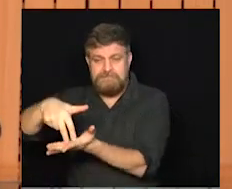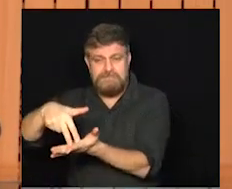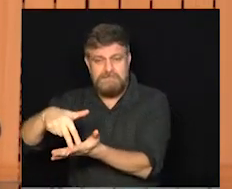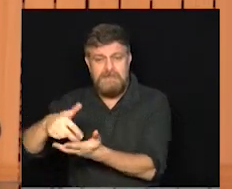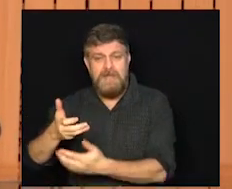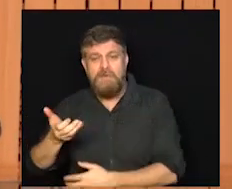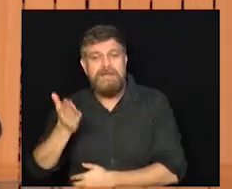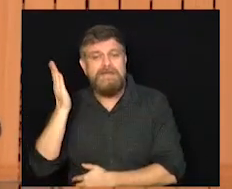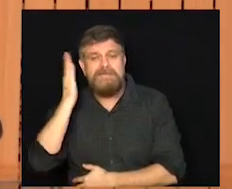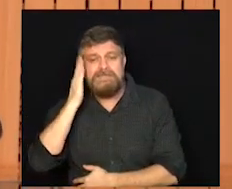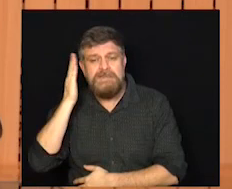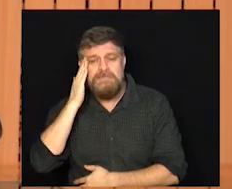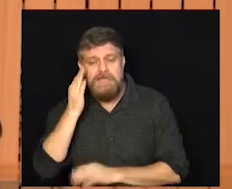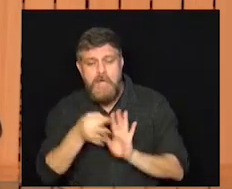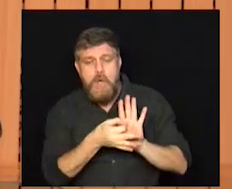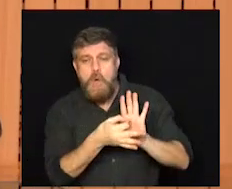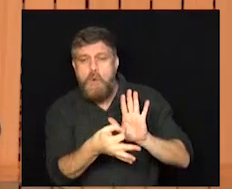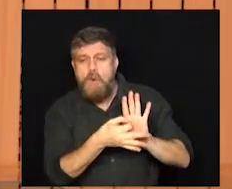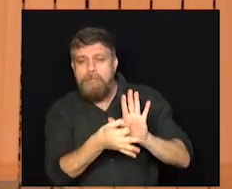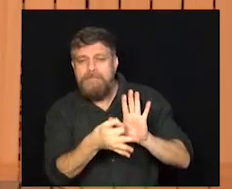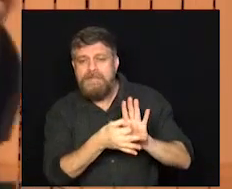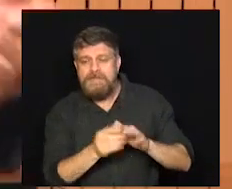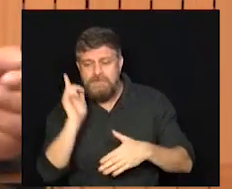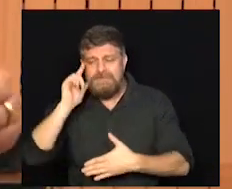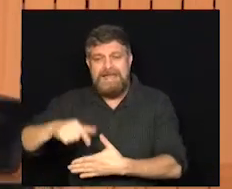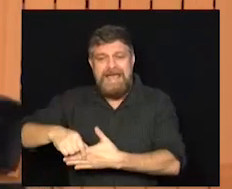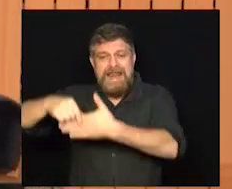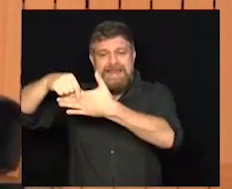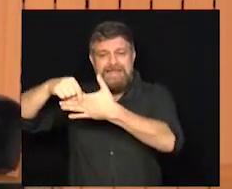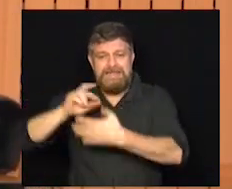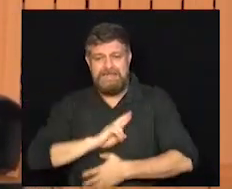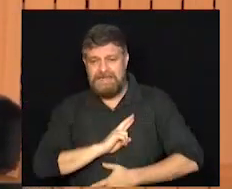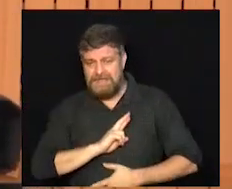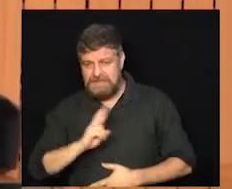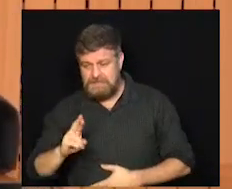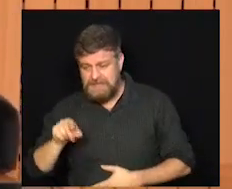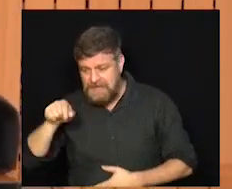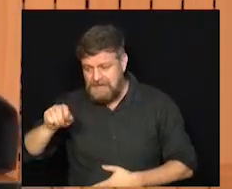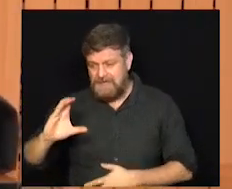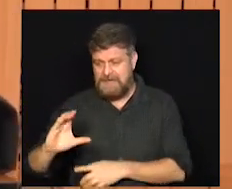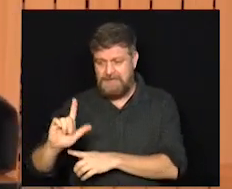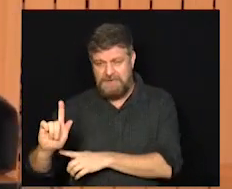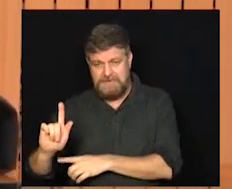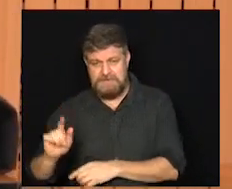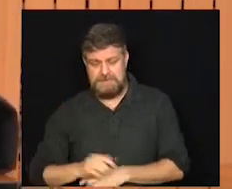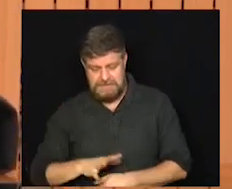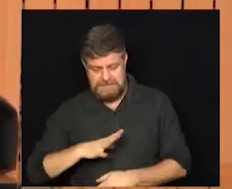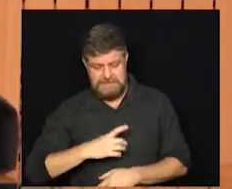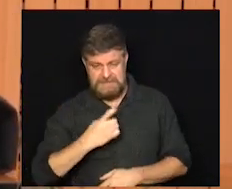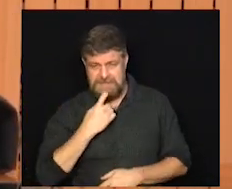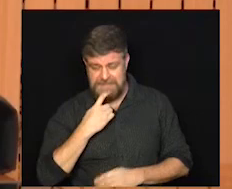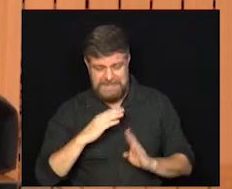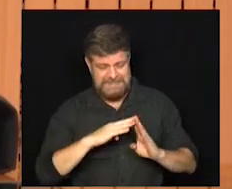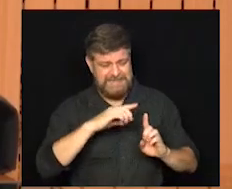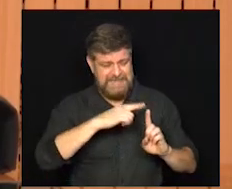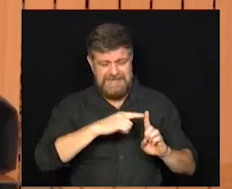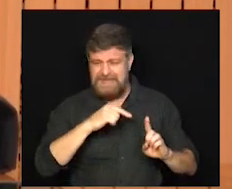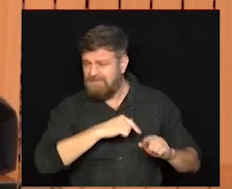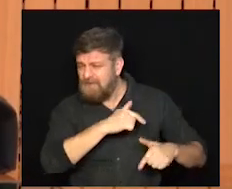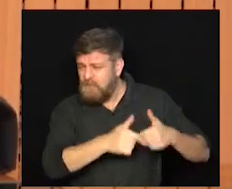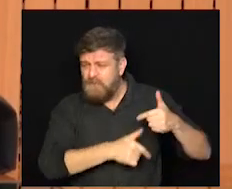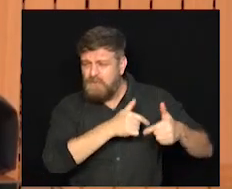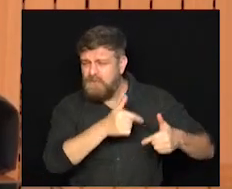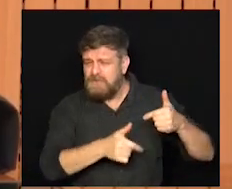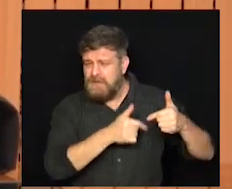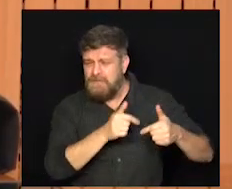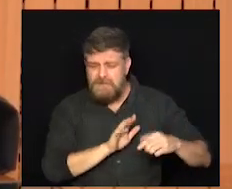o segmento religioso presente naquela região, assim como em toda a cidade, as igrejas fazem um trabalho de prestação de serviço e